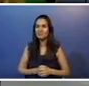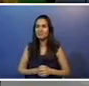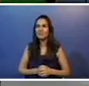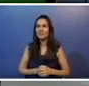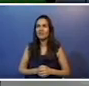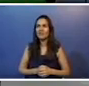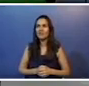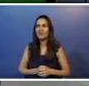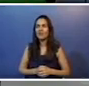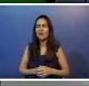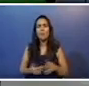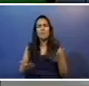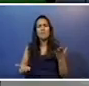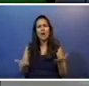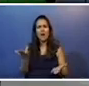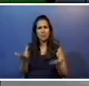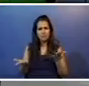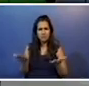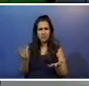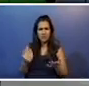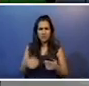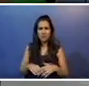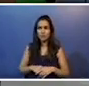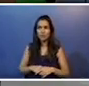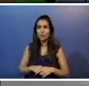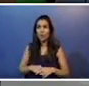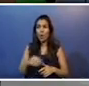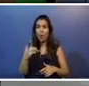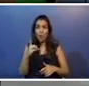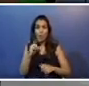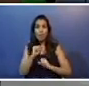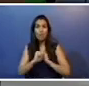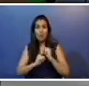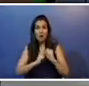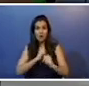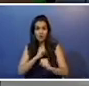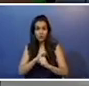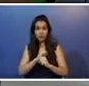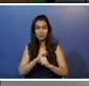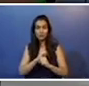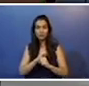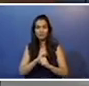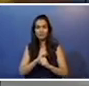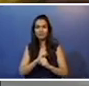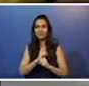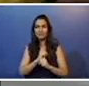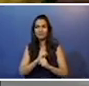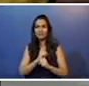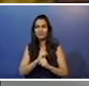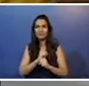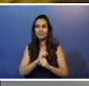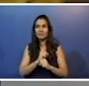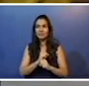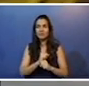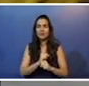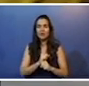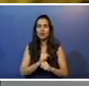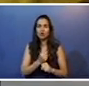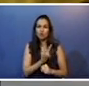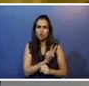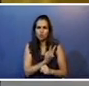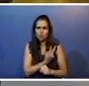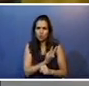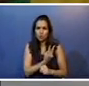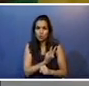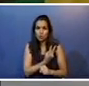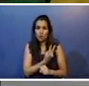Estima-se que no período de 1 ano, olha só, o período de 1 ano, um casal